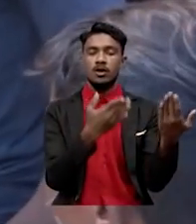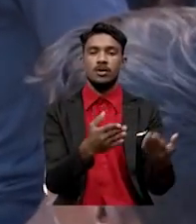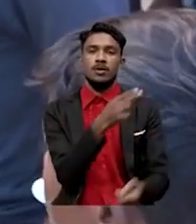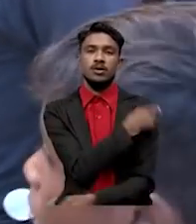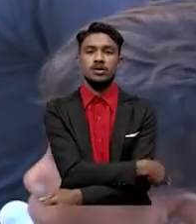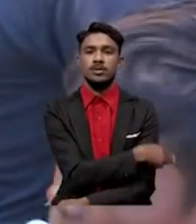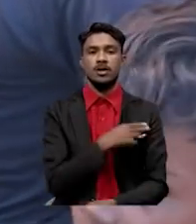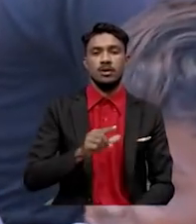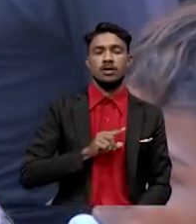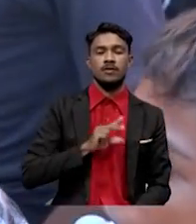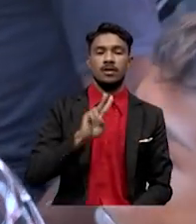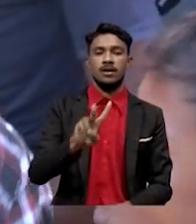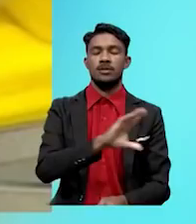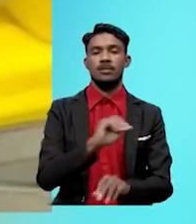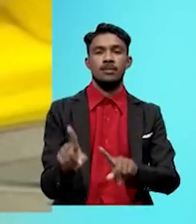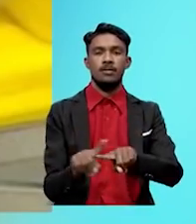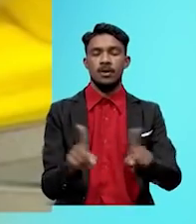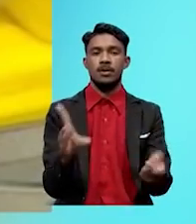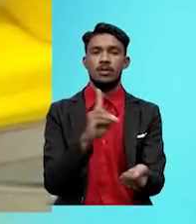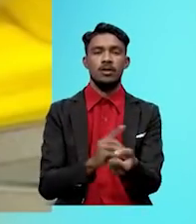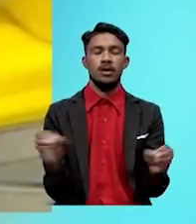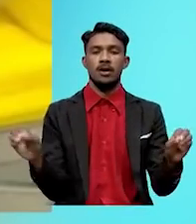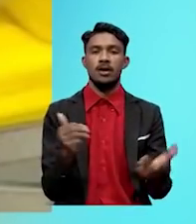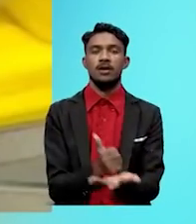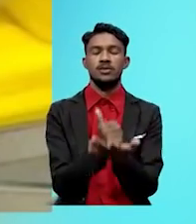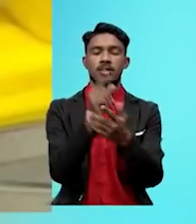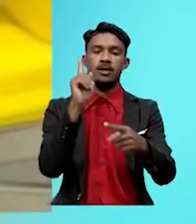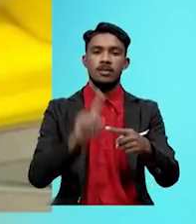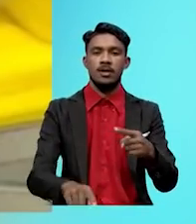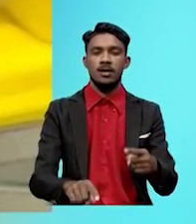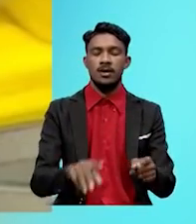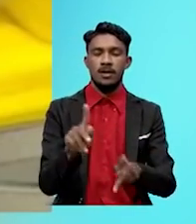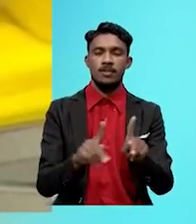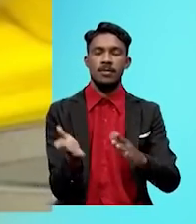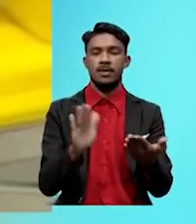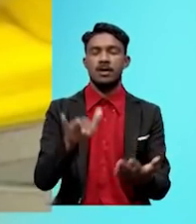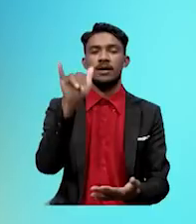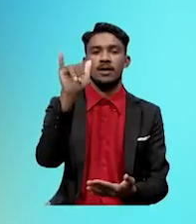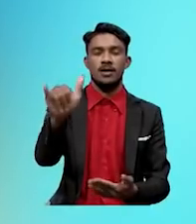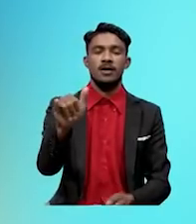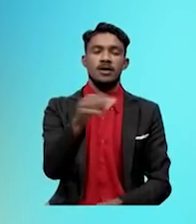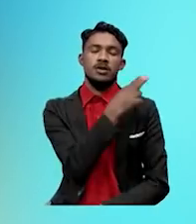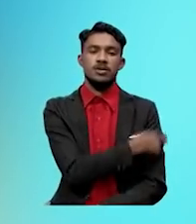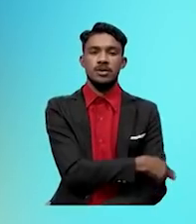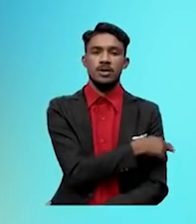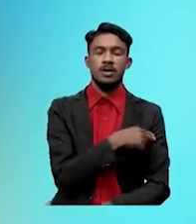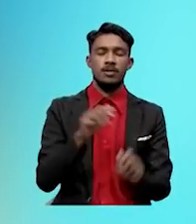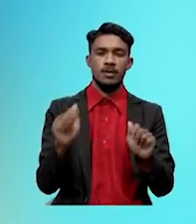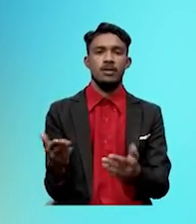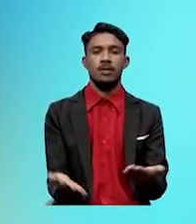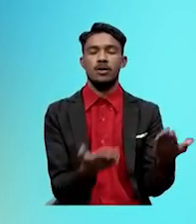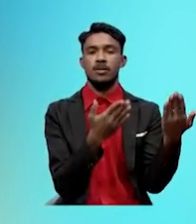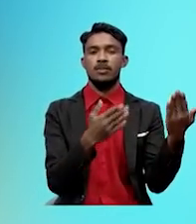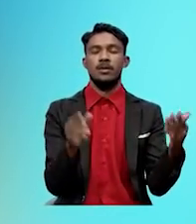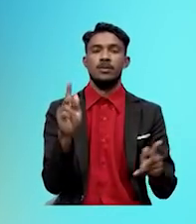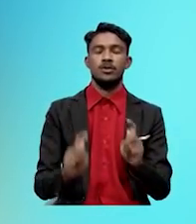Valdares, mas o Dr. Sira Label salva a vida. De dão ne mate isin raihel ya mortuari Hospital Nacional Guido Valdares ou de submete ba proceso